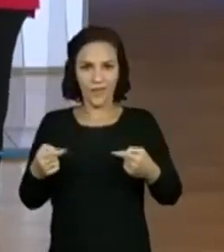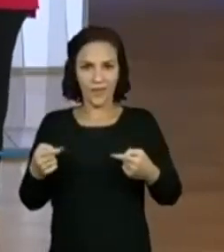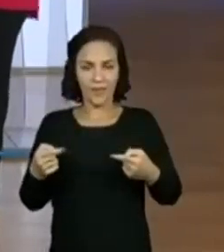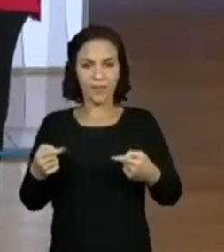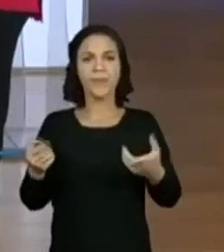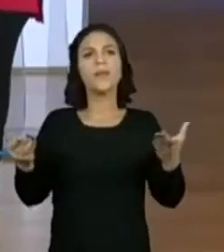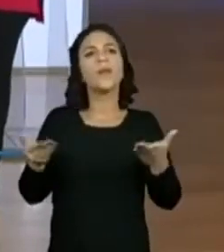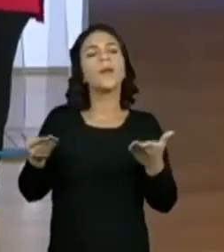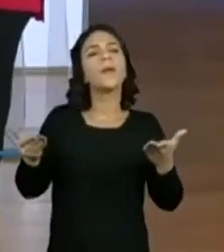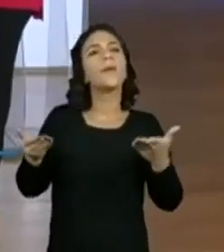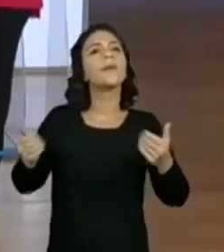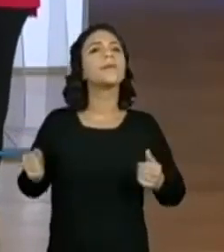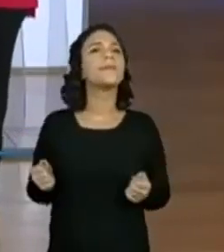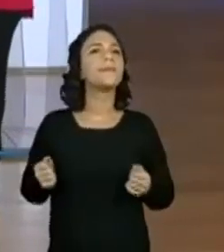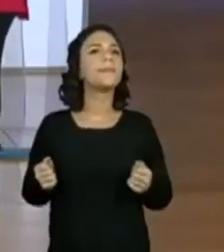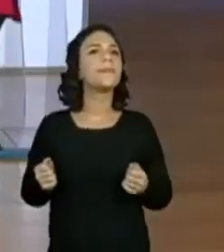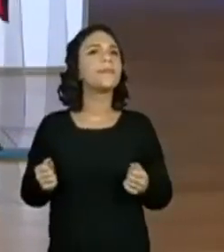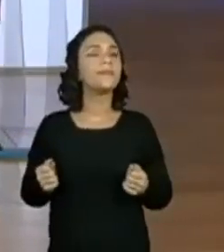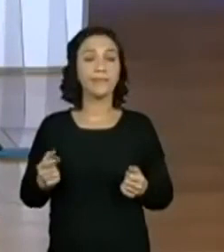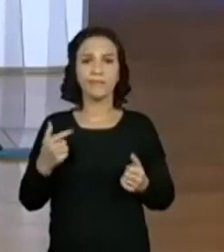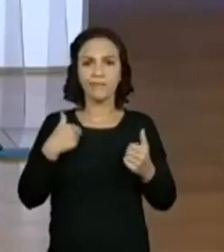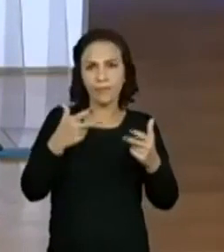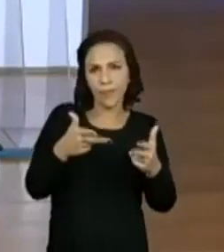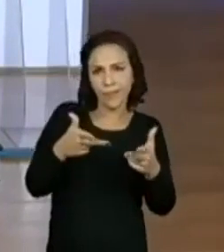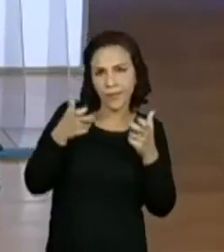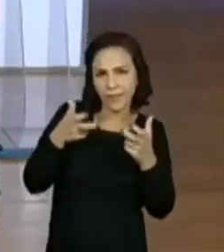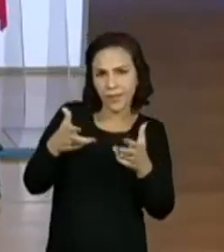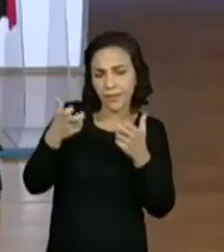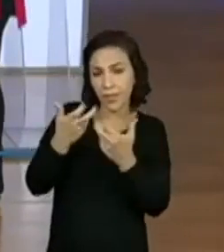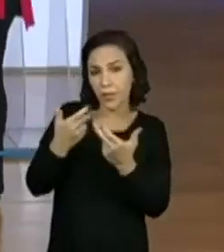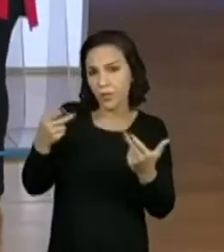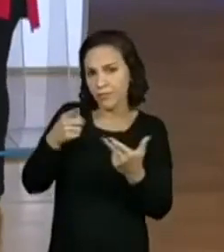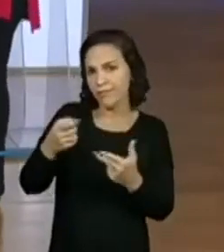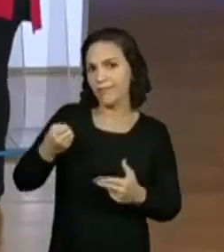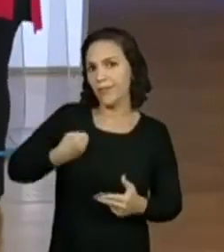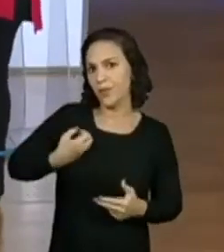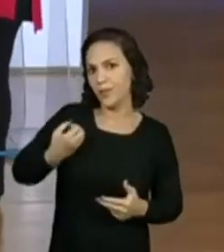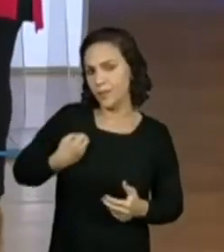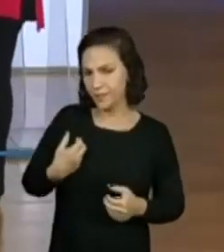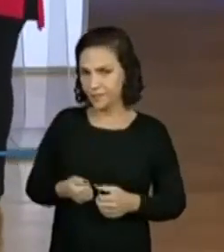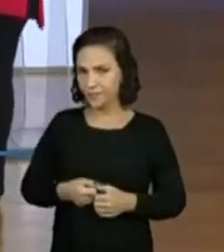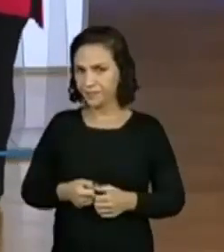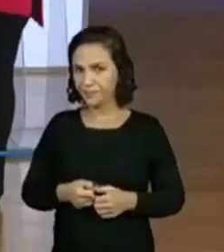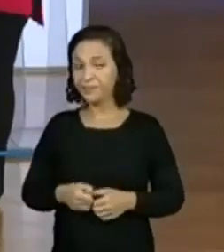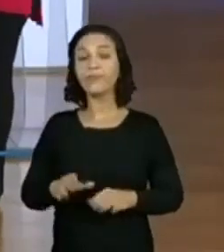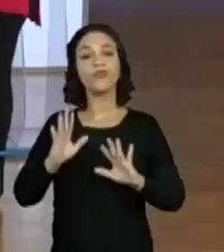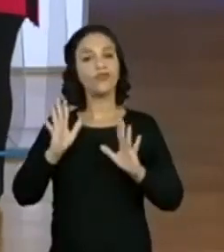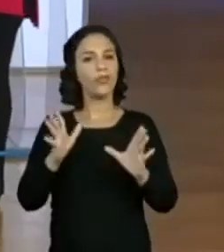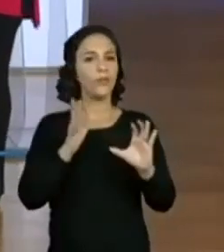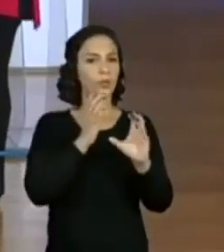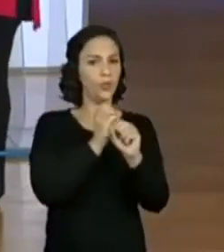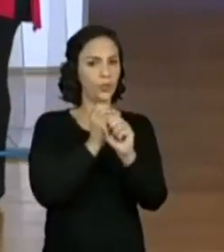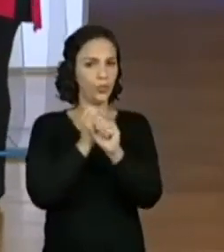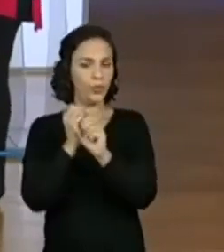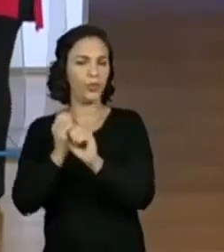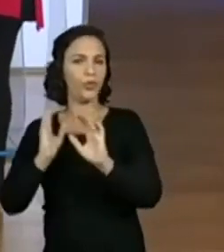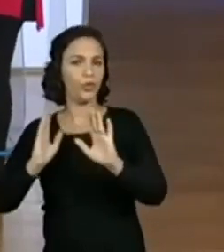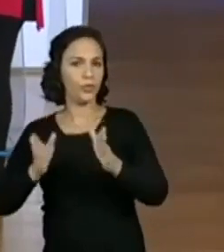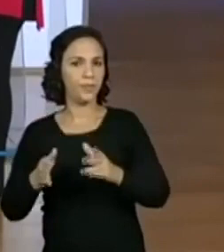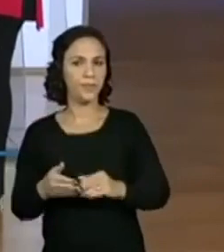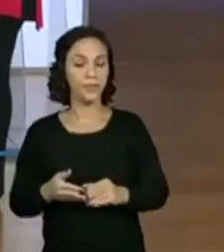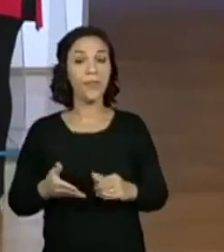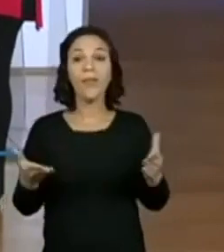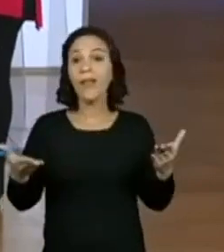ver agora? Nós vamos perceber aí algumas coisas a respeito dos números. Nós já fizemos contagem